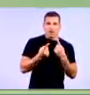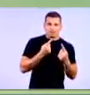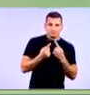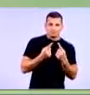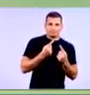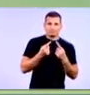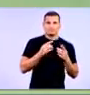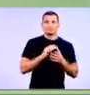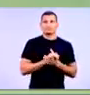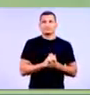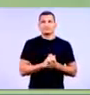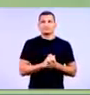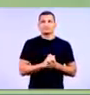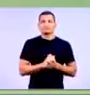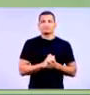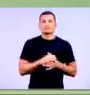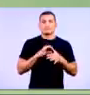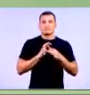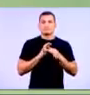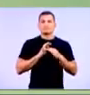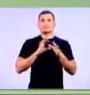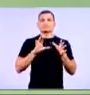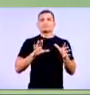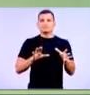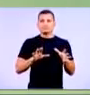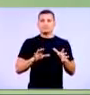disponibilidade e decisão.